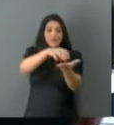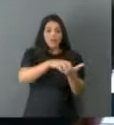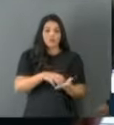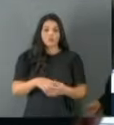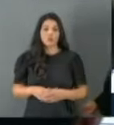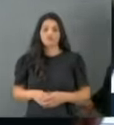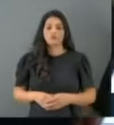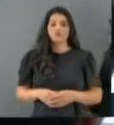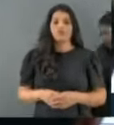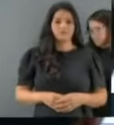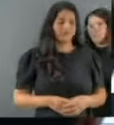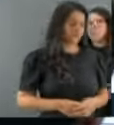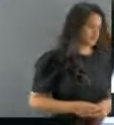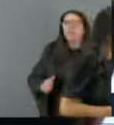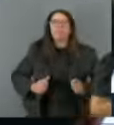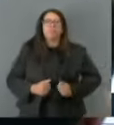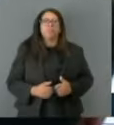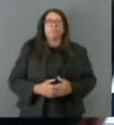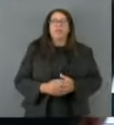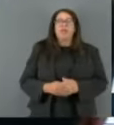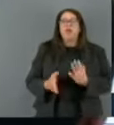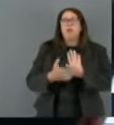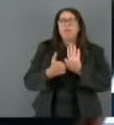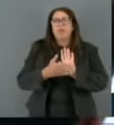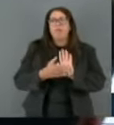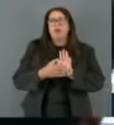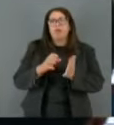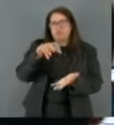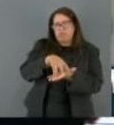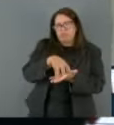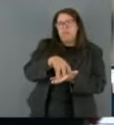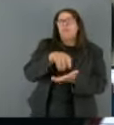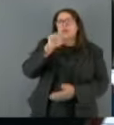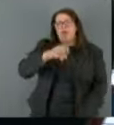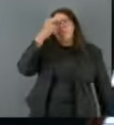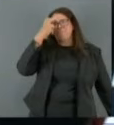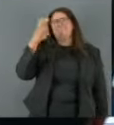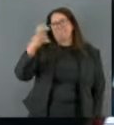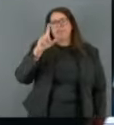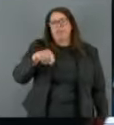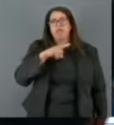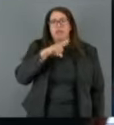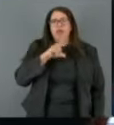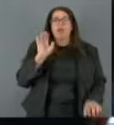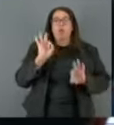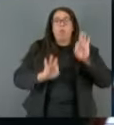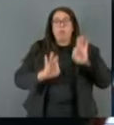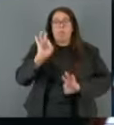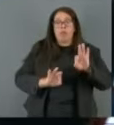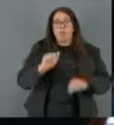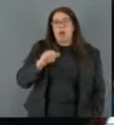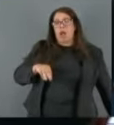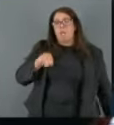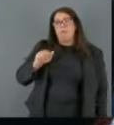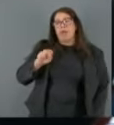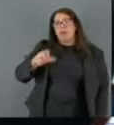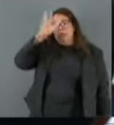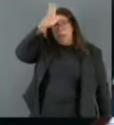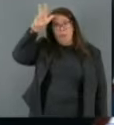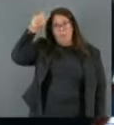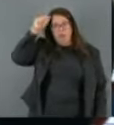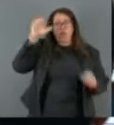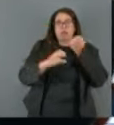inteligência é uma iniciativa inteligente, benfazeja. Nós temos agora o Plano AMAS, que é Amazônia,